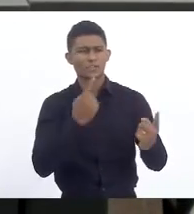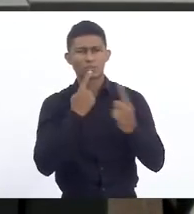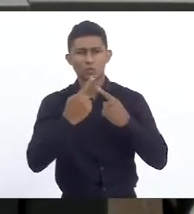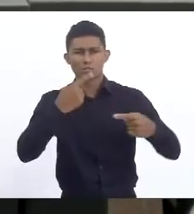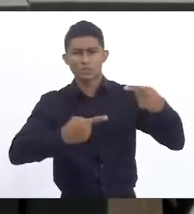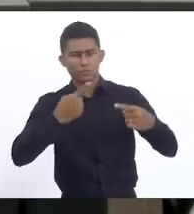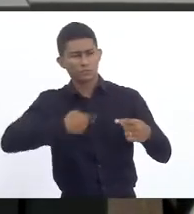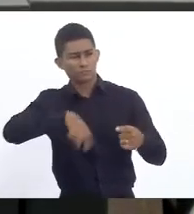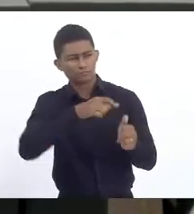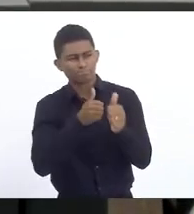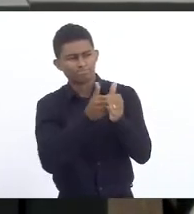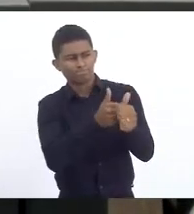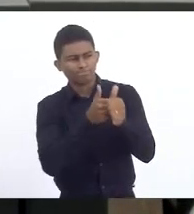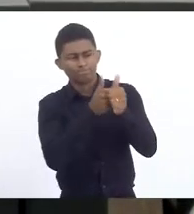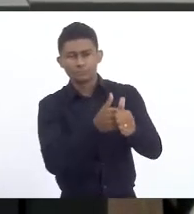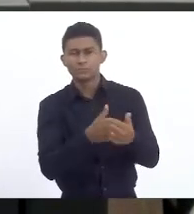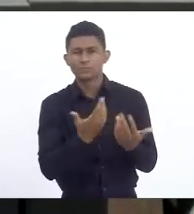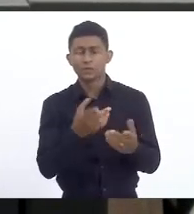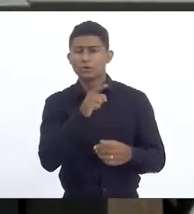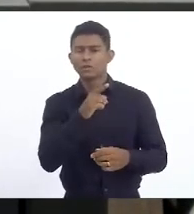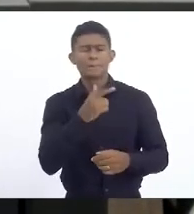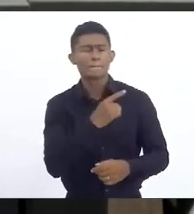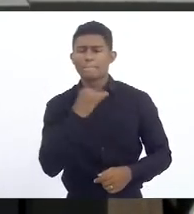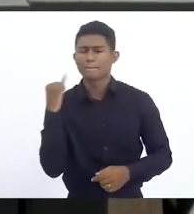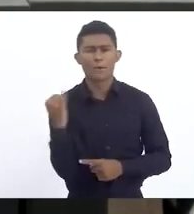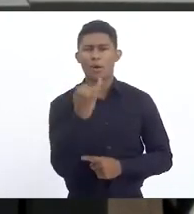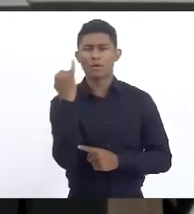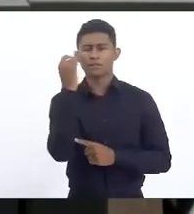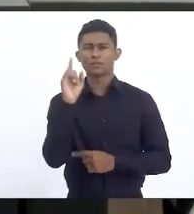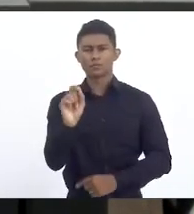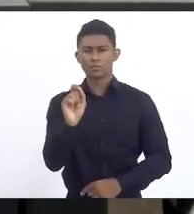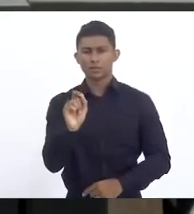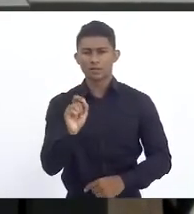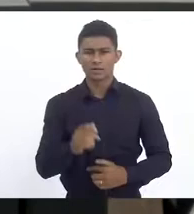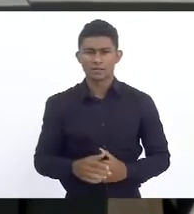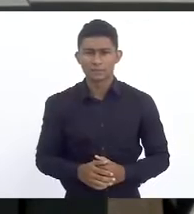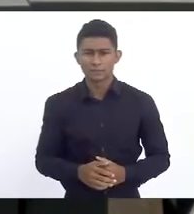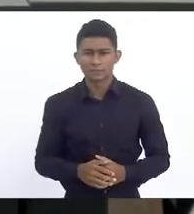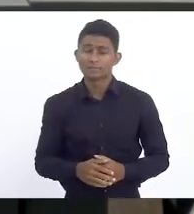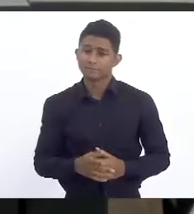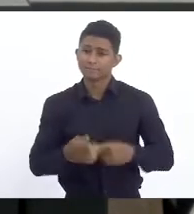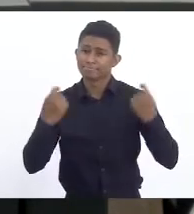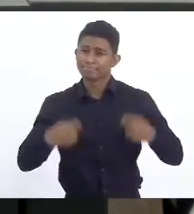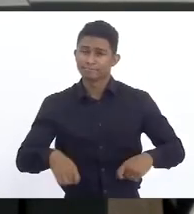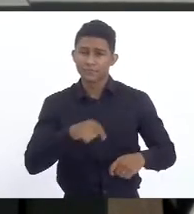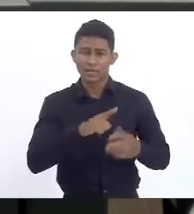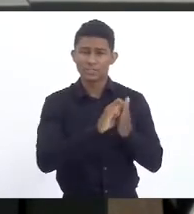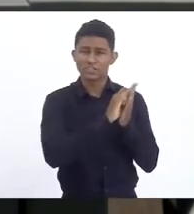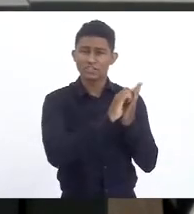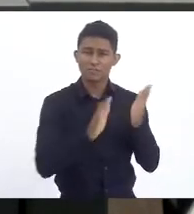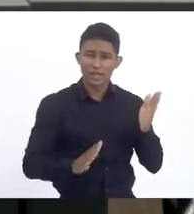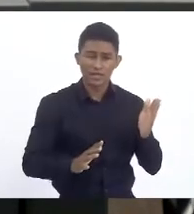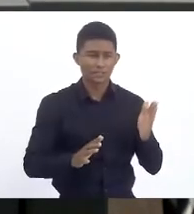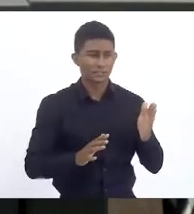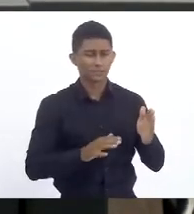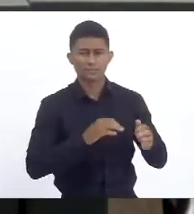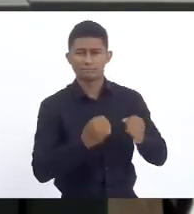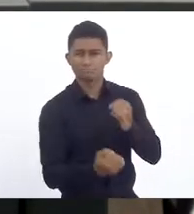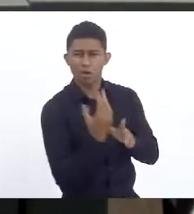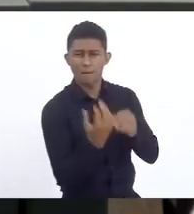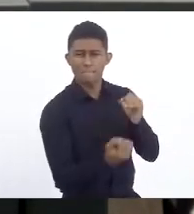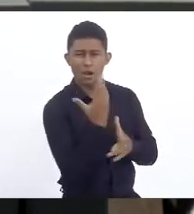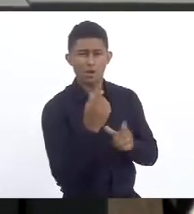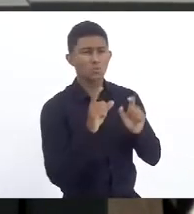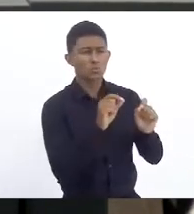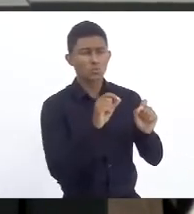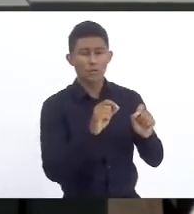aspecto fundamental nesse sentido é a manutenção da atividade produtiva existente com iniciativas de acesso ao